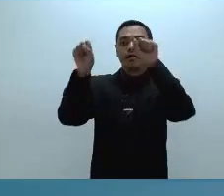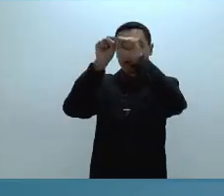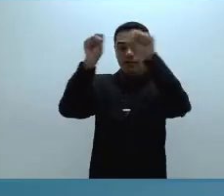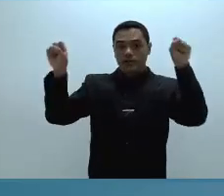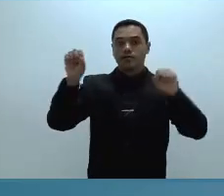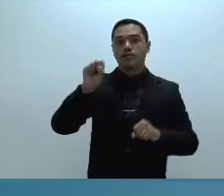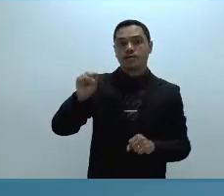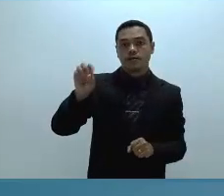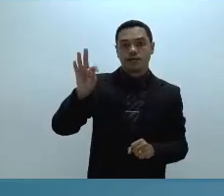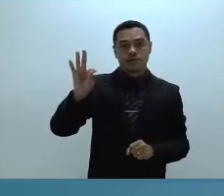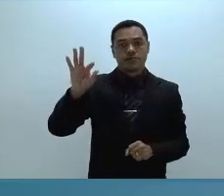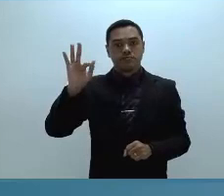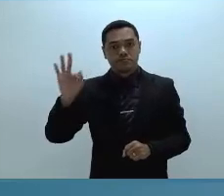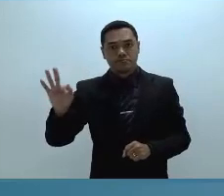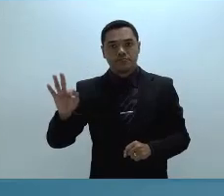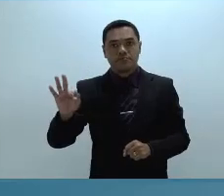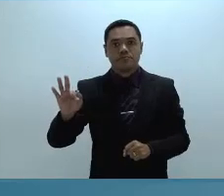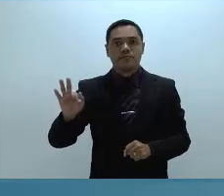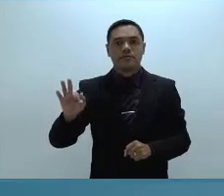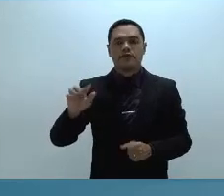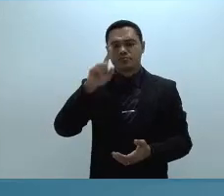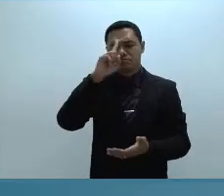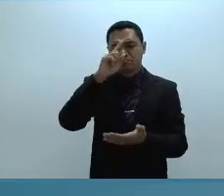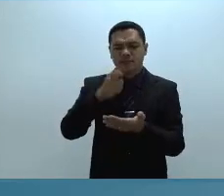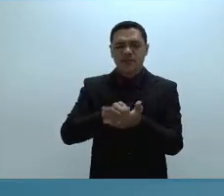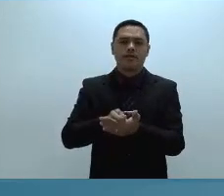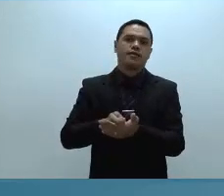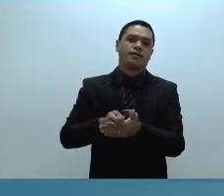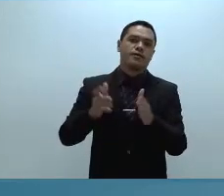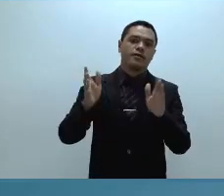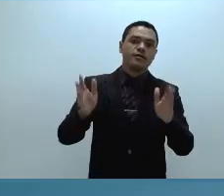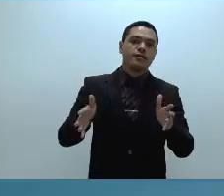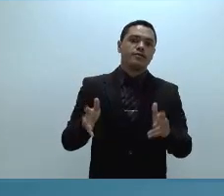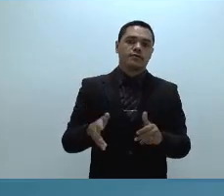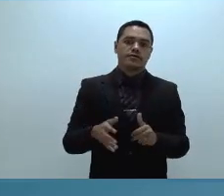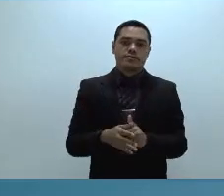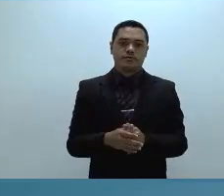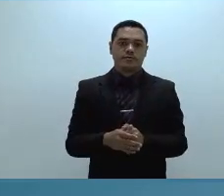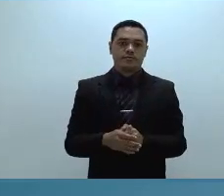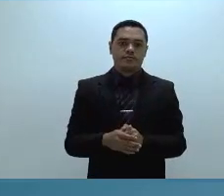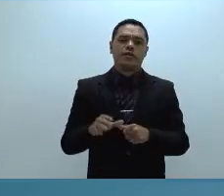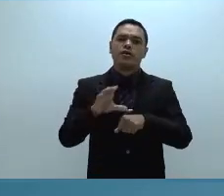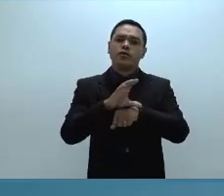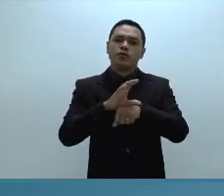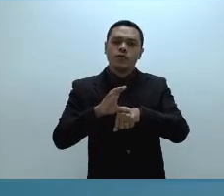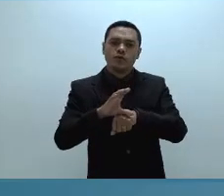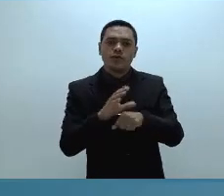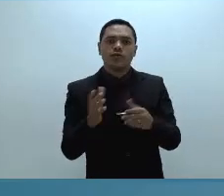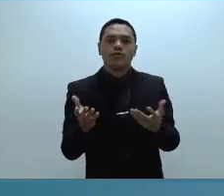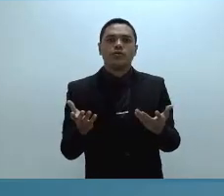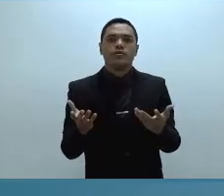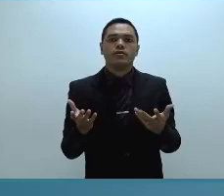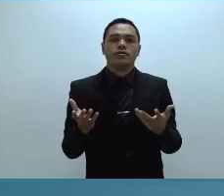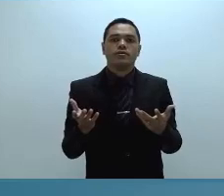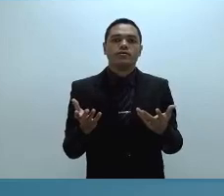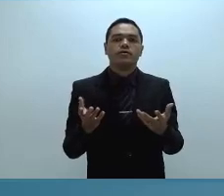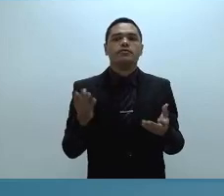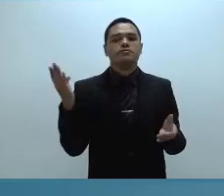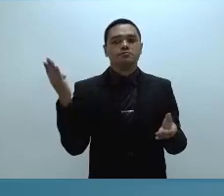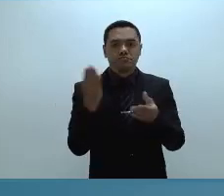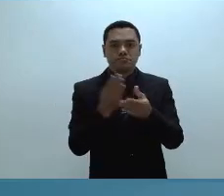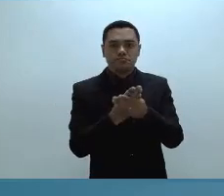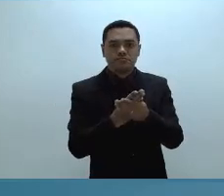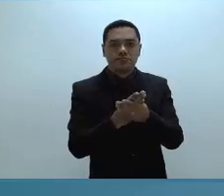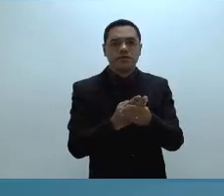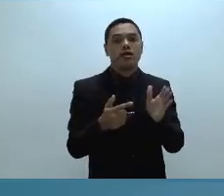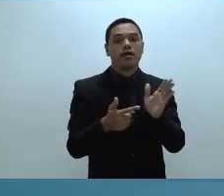Federal, já sentimentaram o entendimento acerca da inconstitucionalidade do dispositivo que